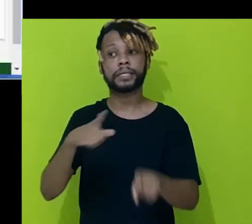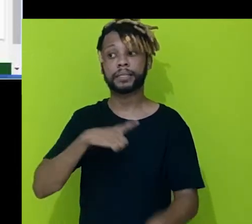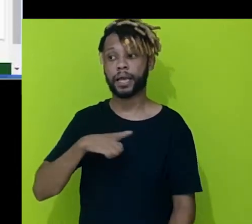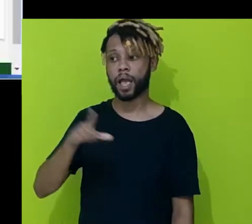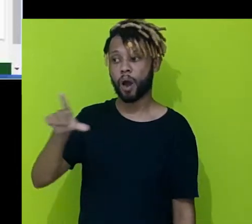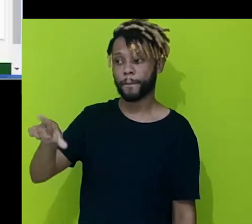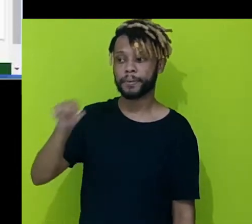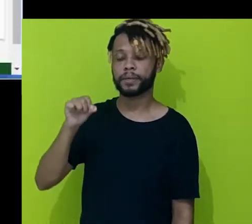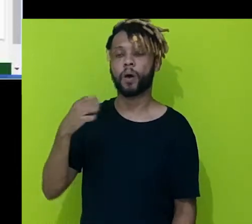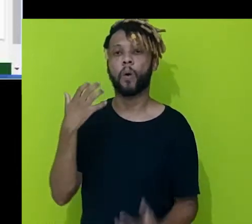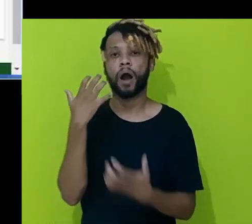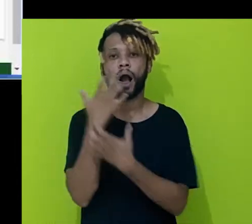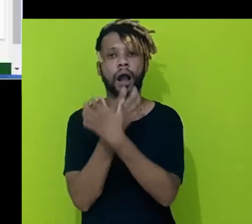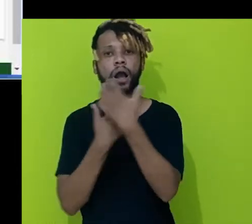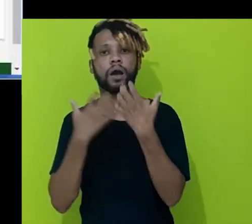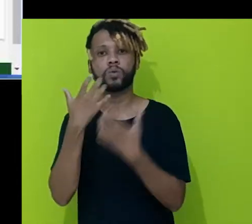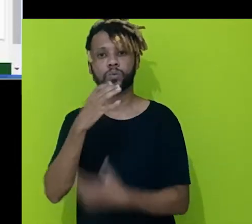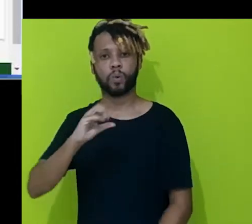canto coral.